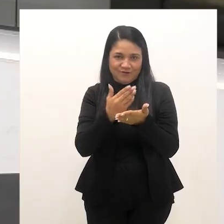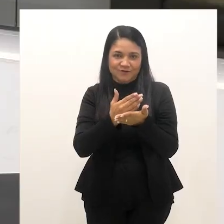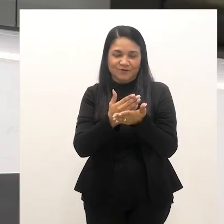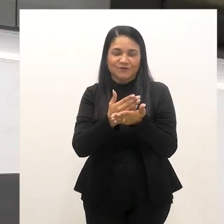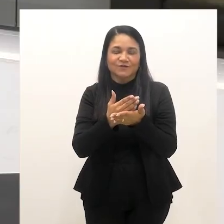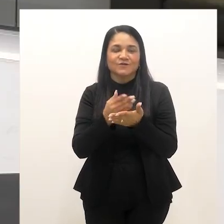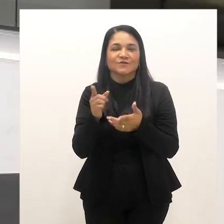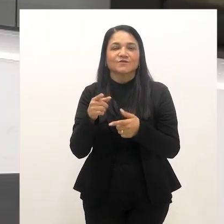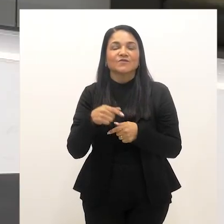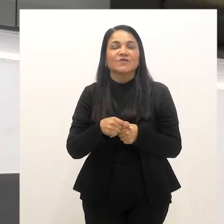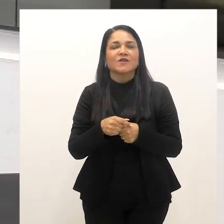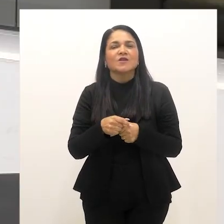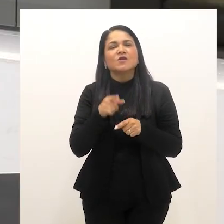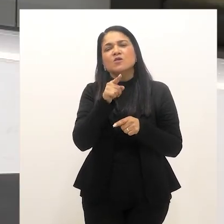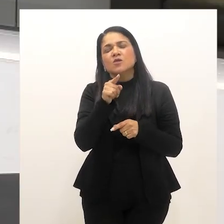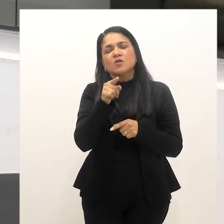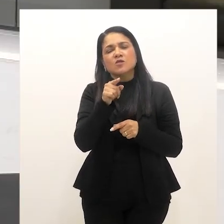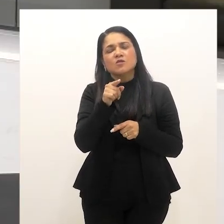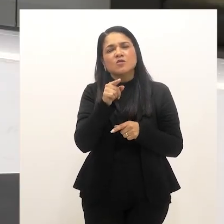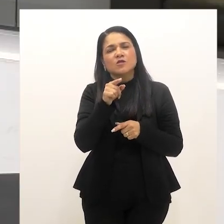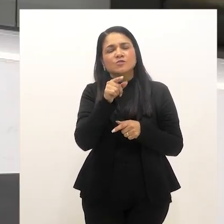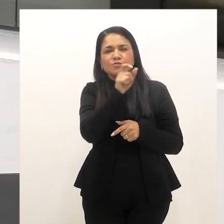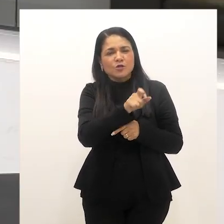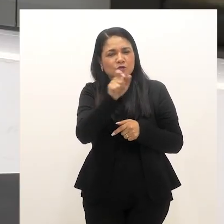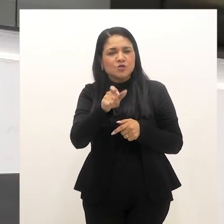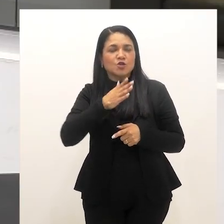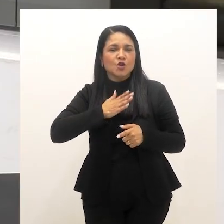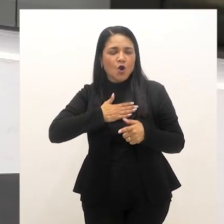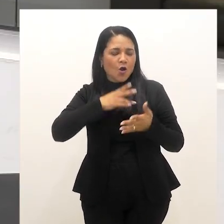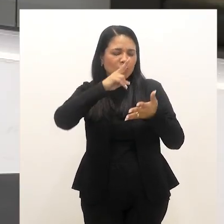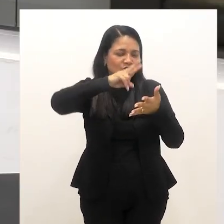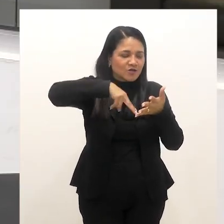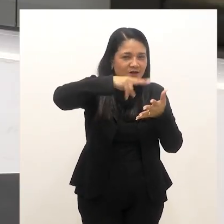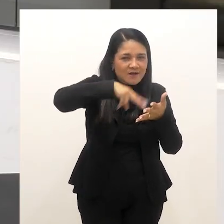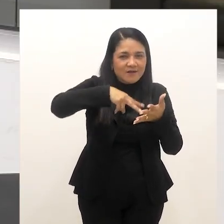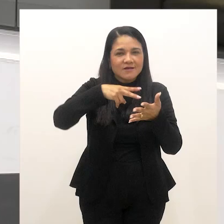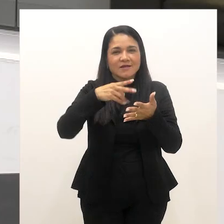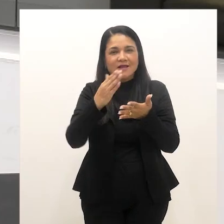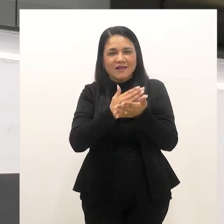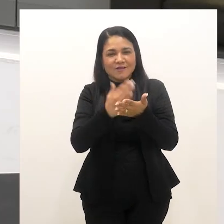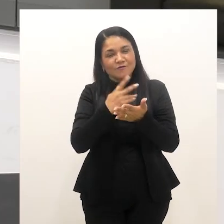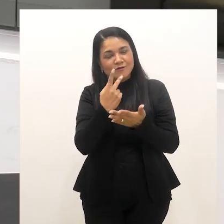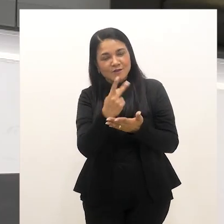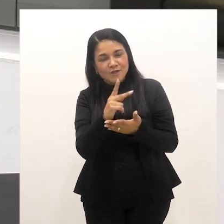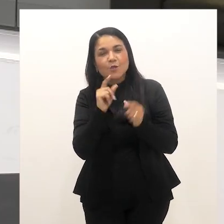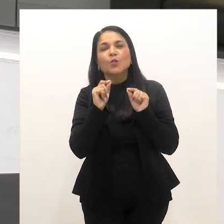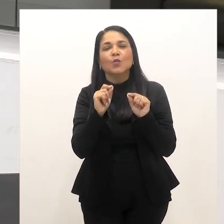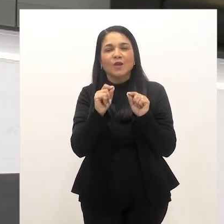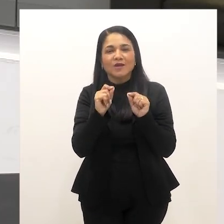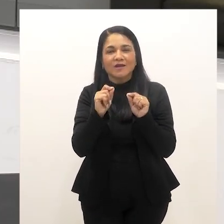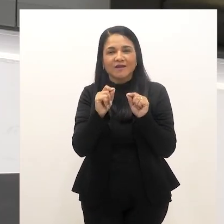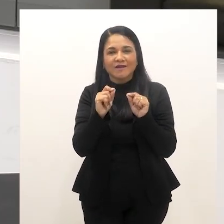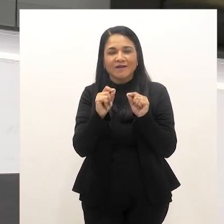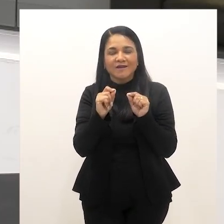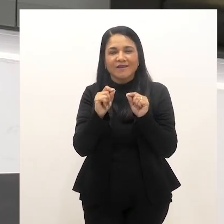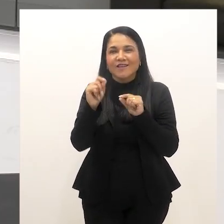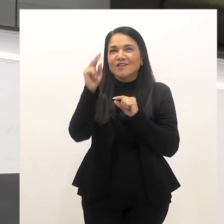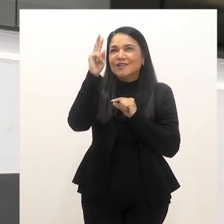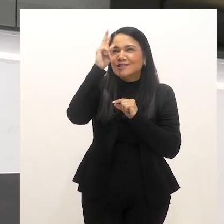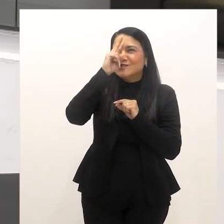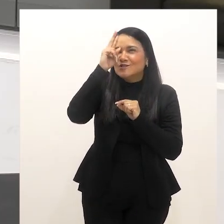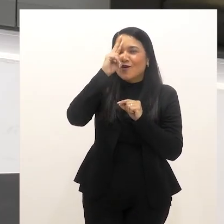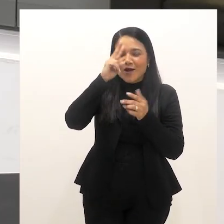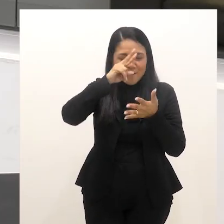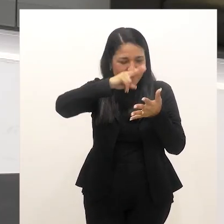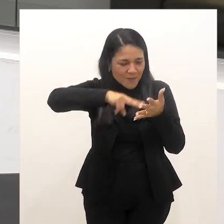Brasília. E aí o seu público, o seu leitor ou as leitoras devem